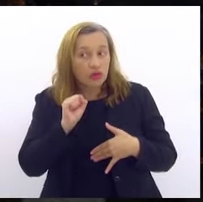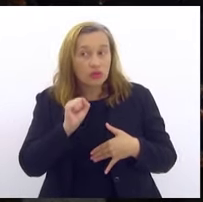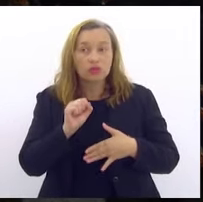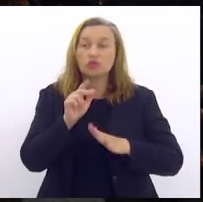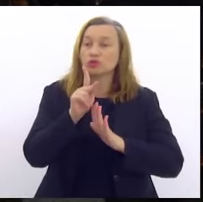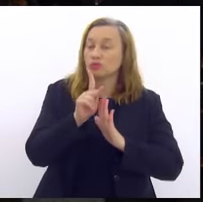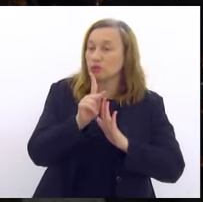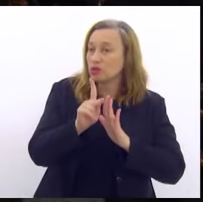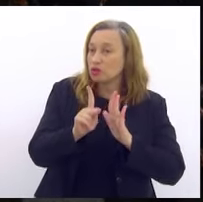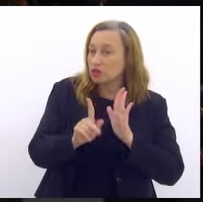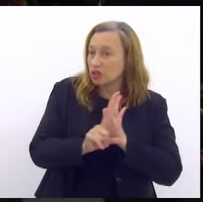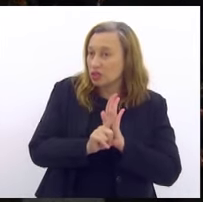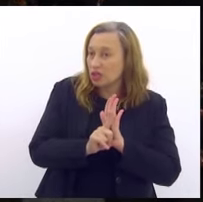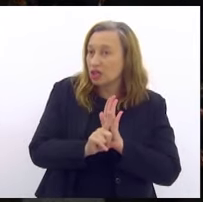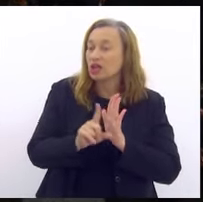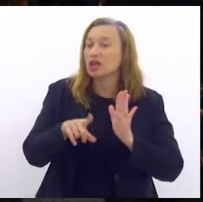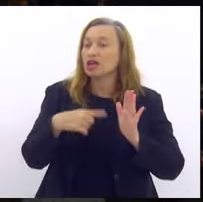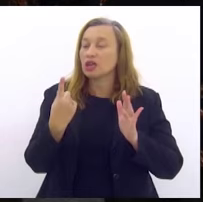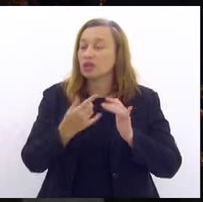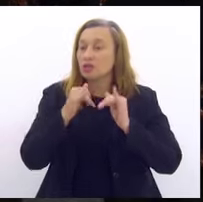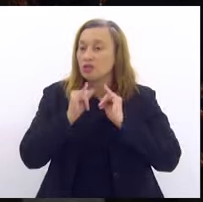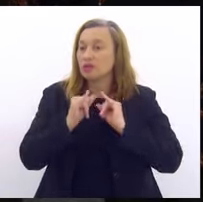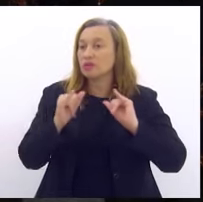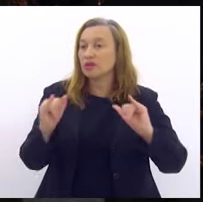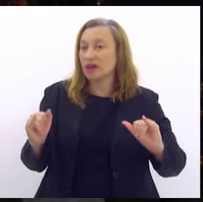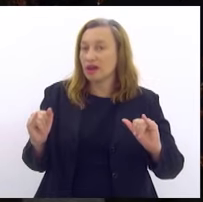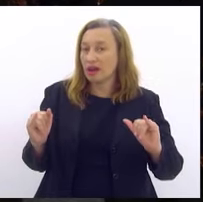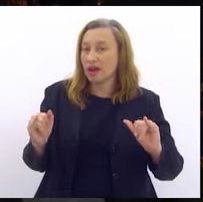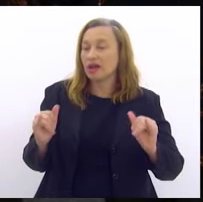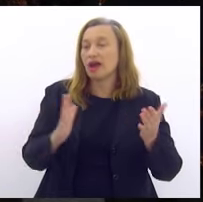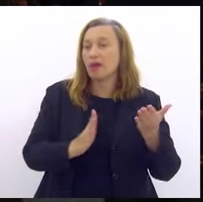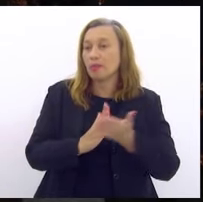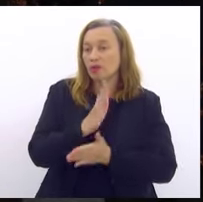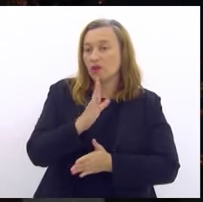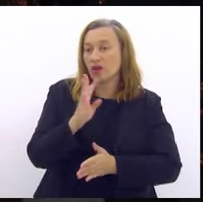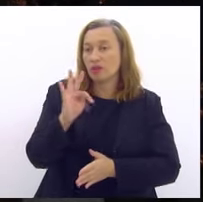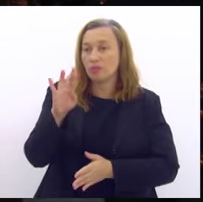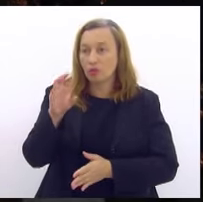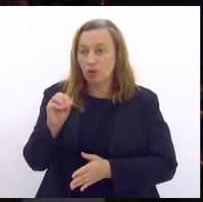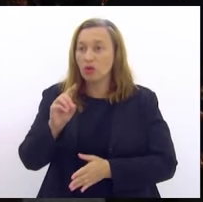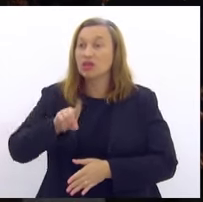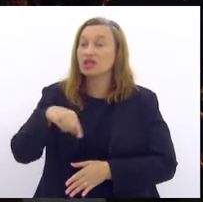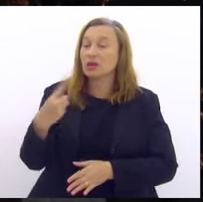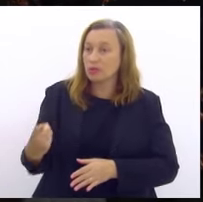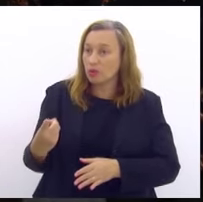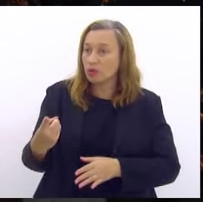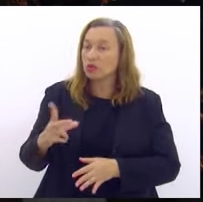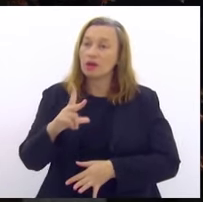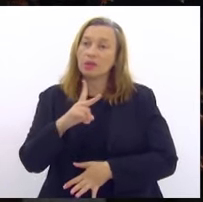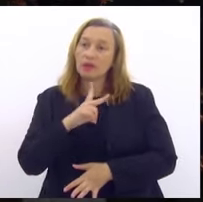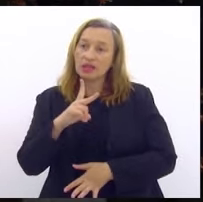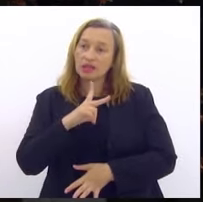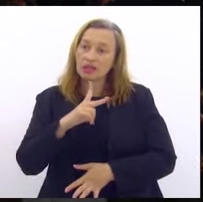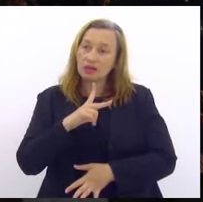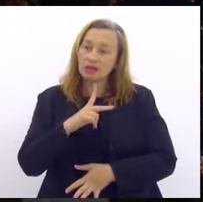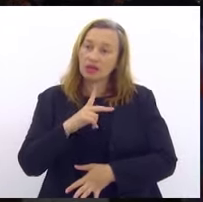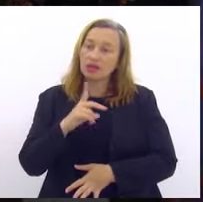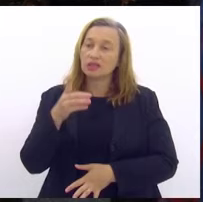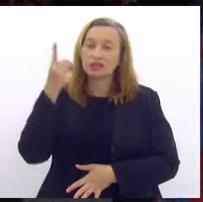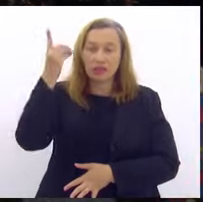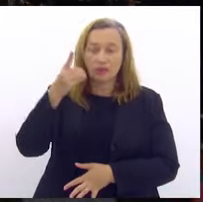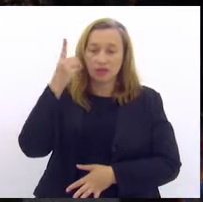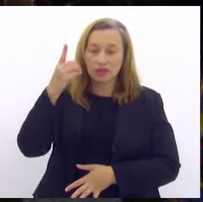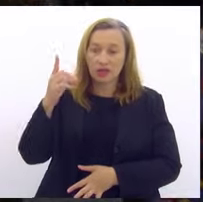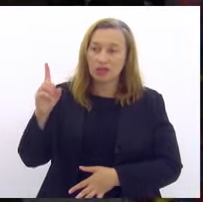projetos que a gente vai declarar, vai aprovar em bloco e depois individualmente os deputados chegam aqui e